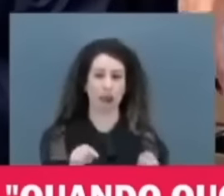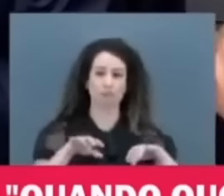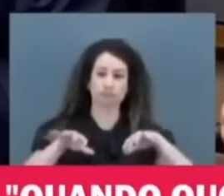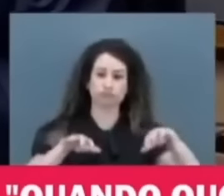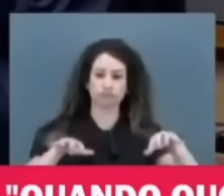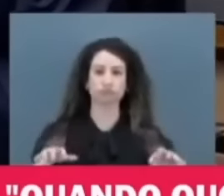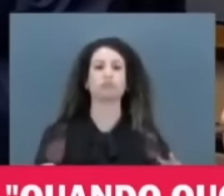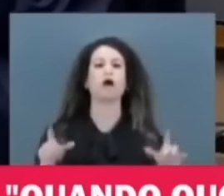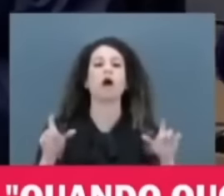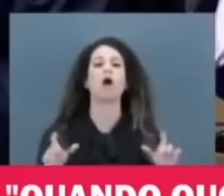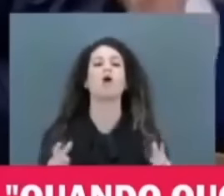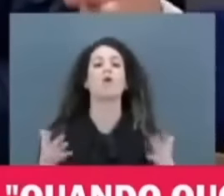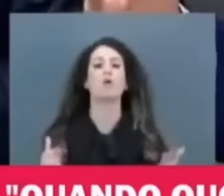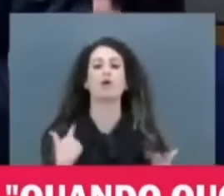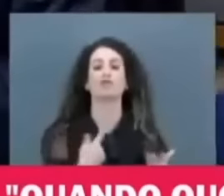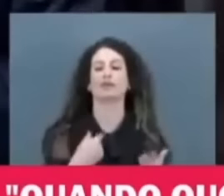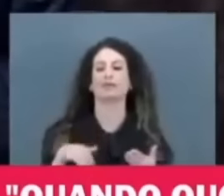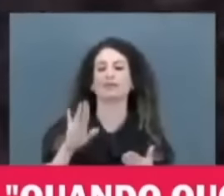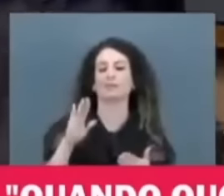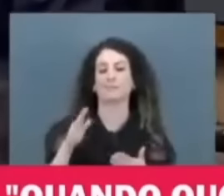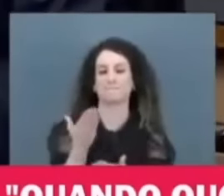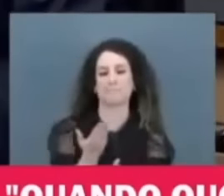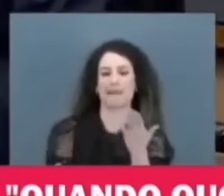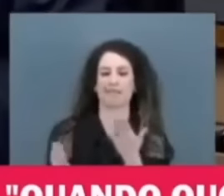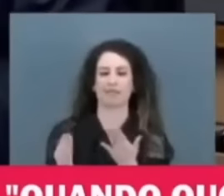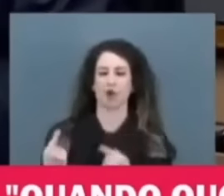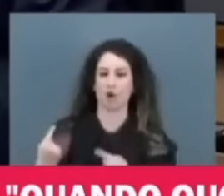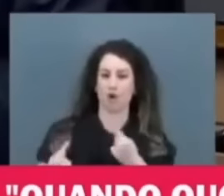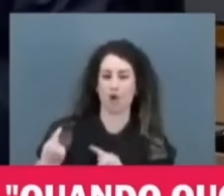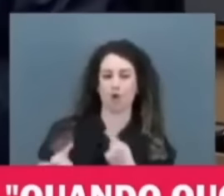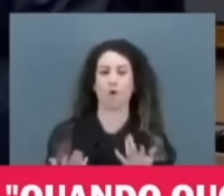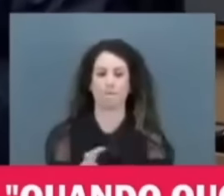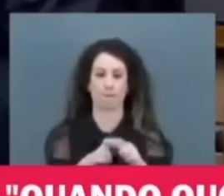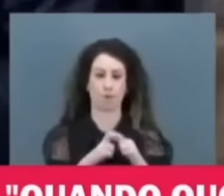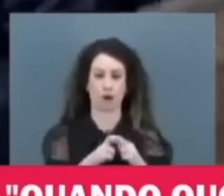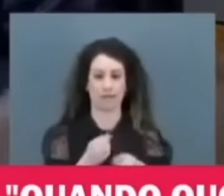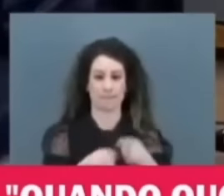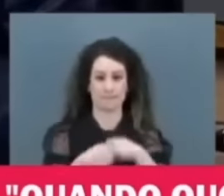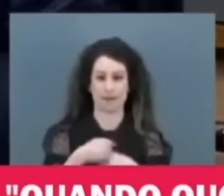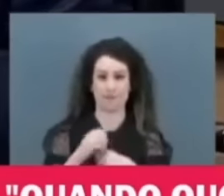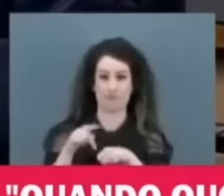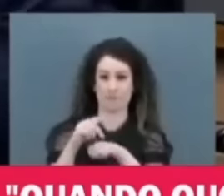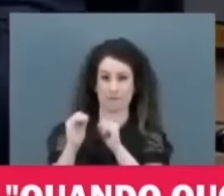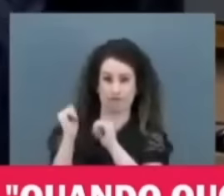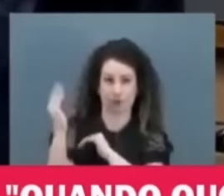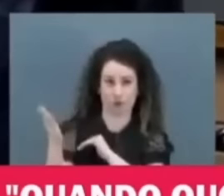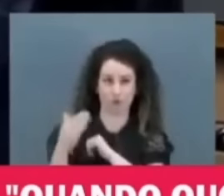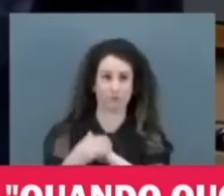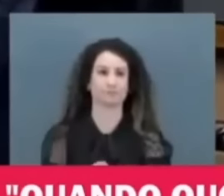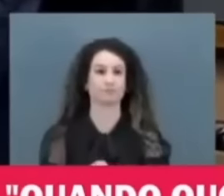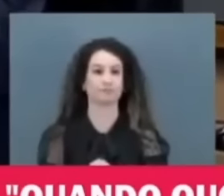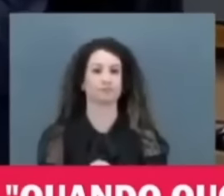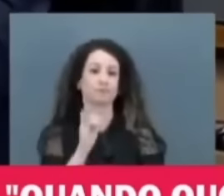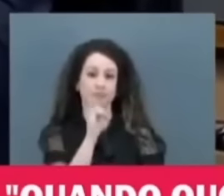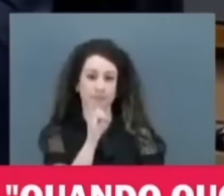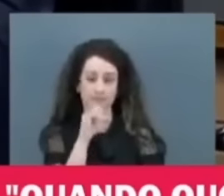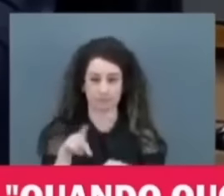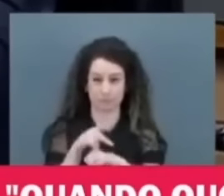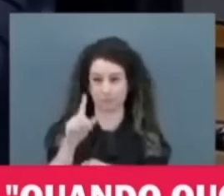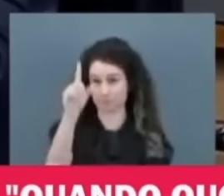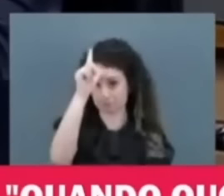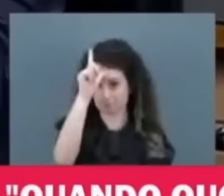mais nós estamos perdendo competitividade perante o mercado internacional eu vou repetir a Alemanha é o que